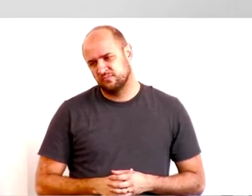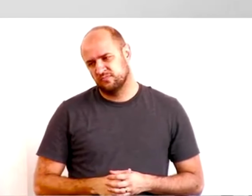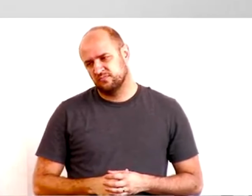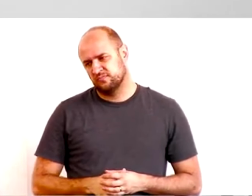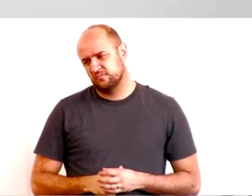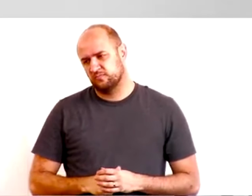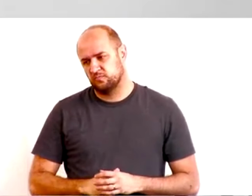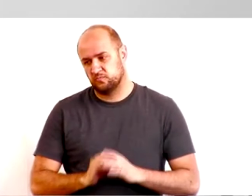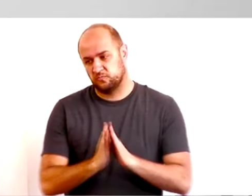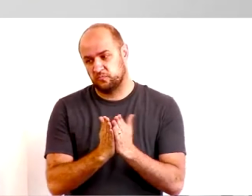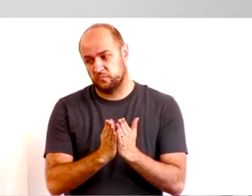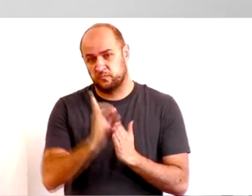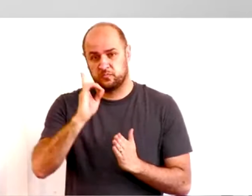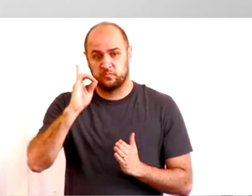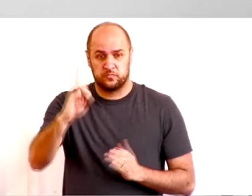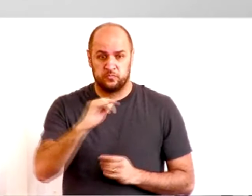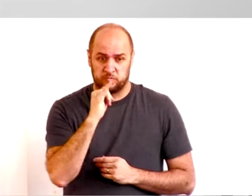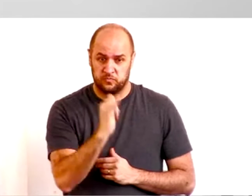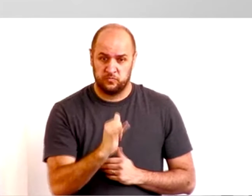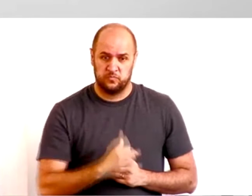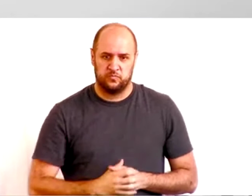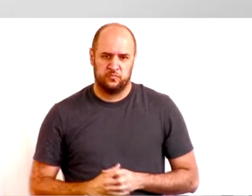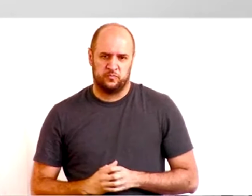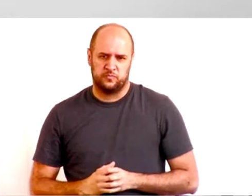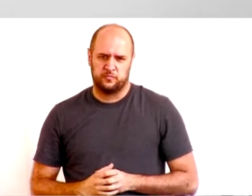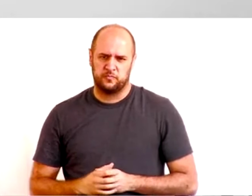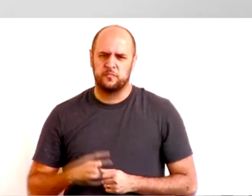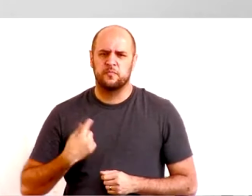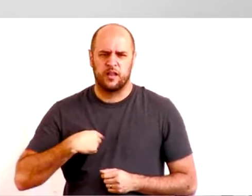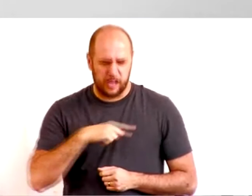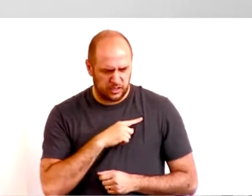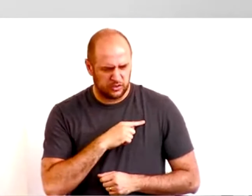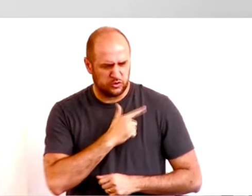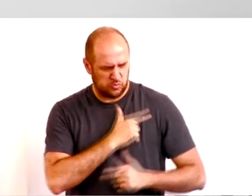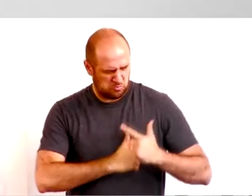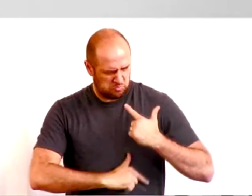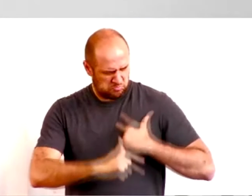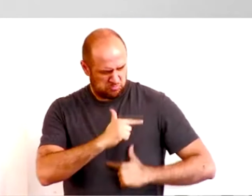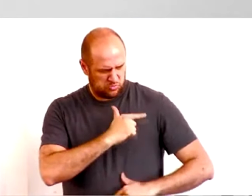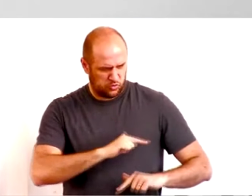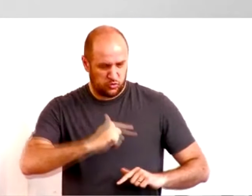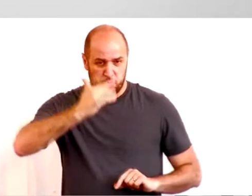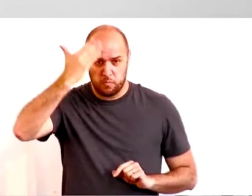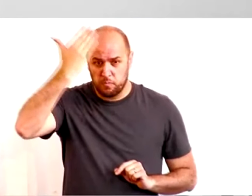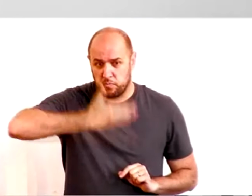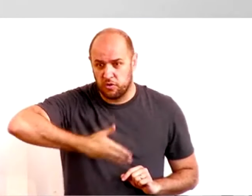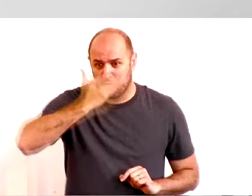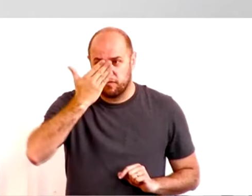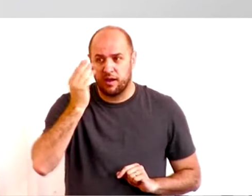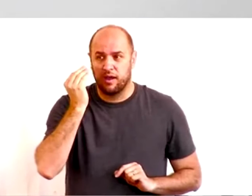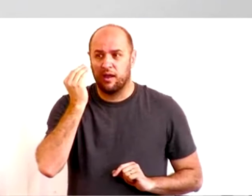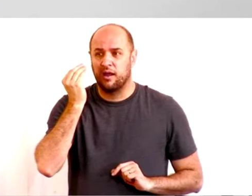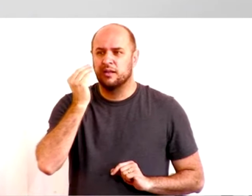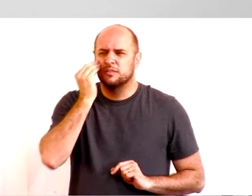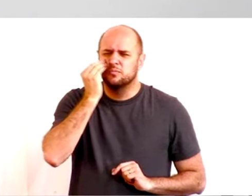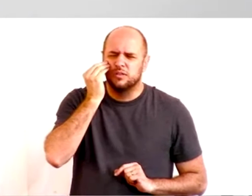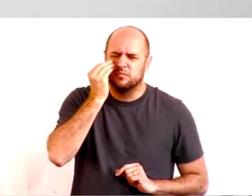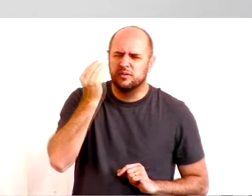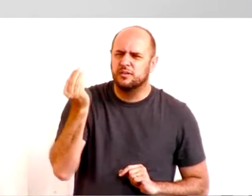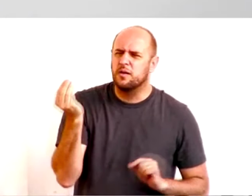O texto nos traz que estamos sendo purificados para provar pequenas gotículas do